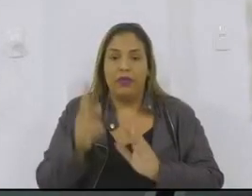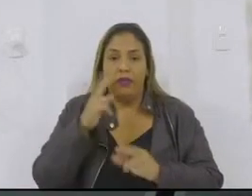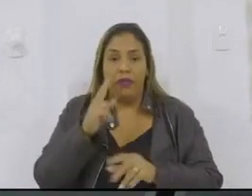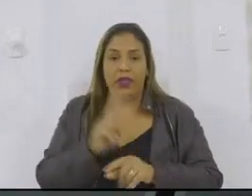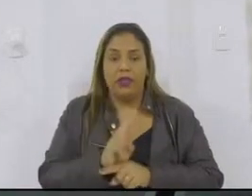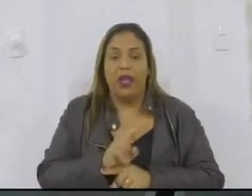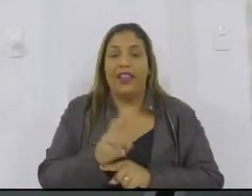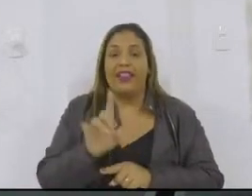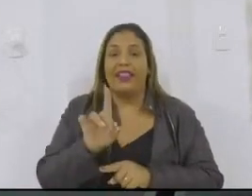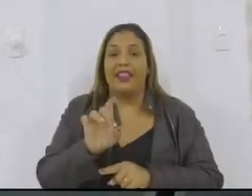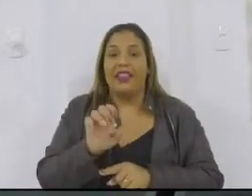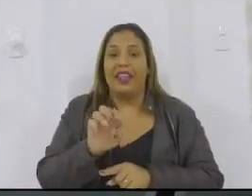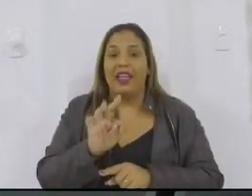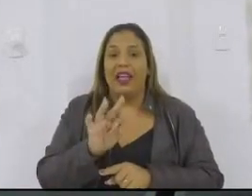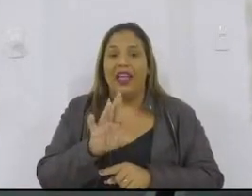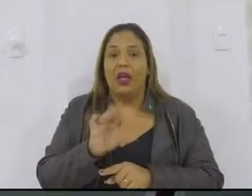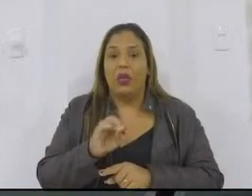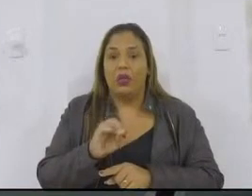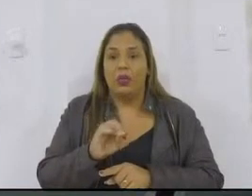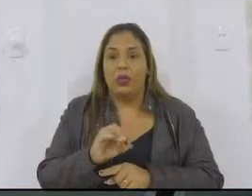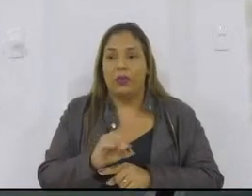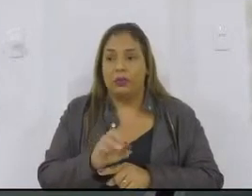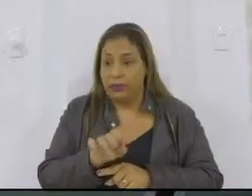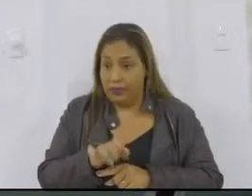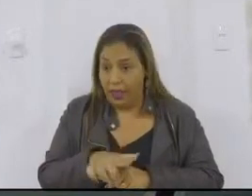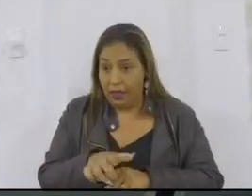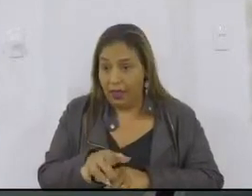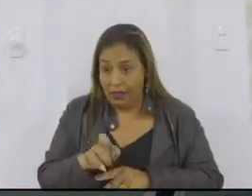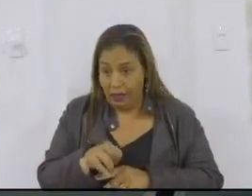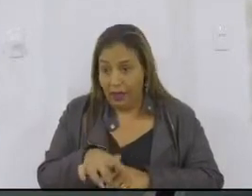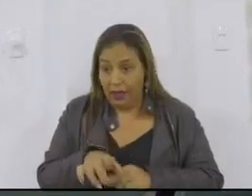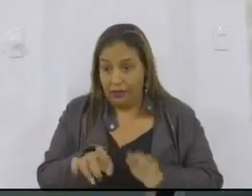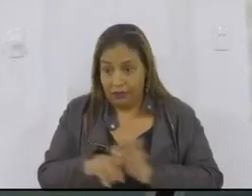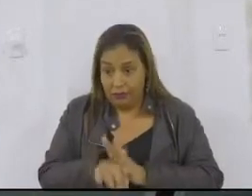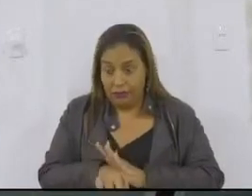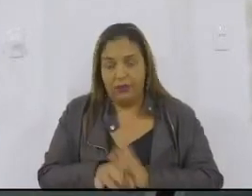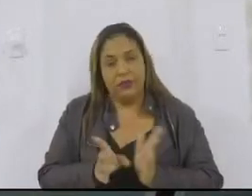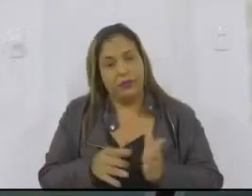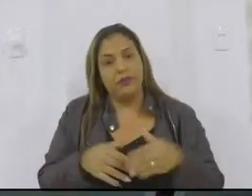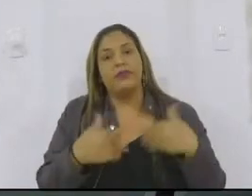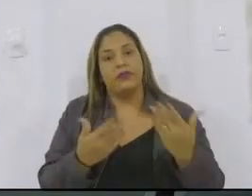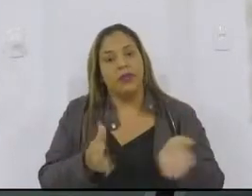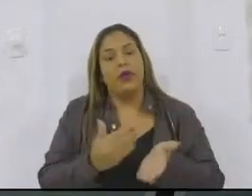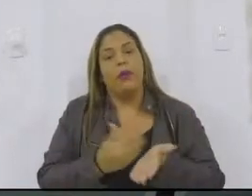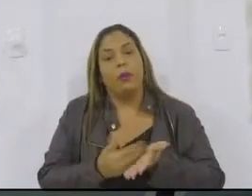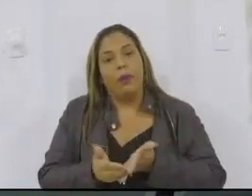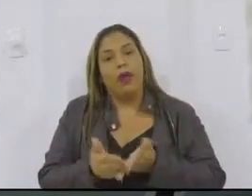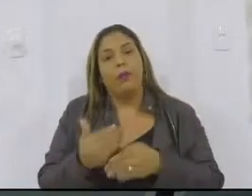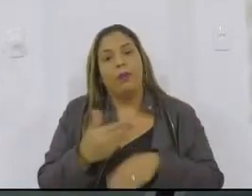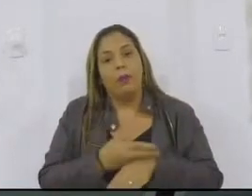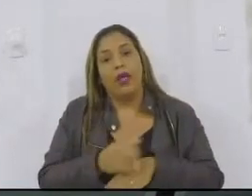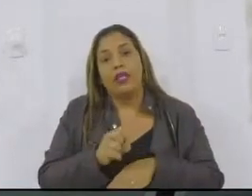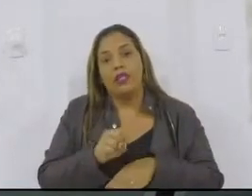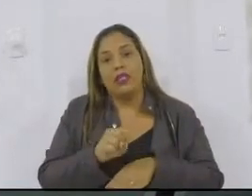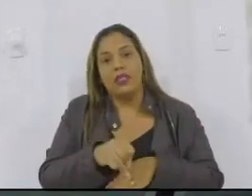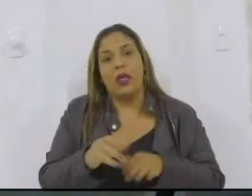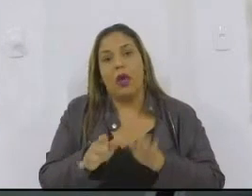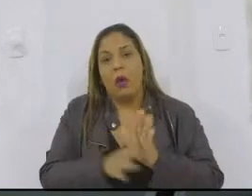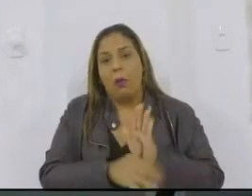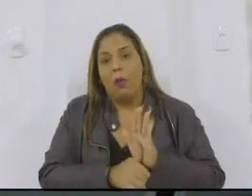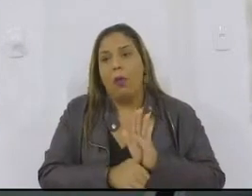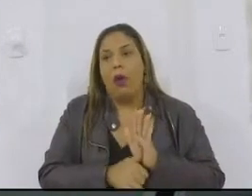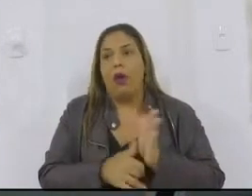é com DETRO, não é isso, vereador? Então, quer dizer... A partir do momento que ela está rodando, fazendo